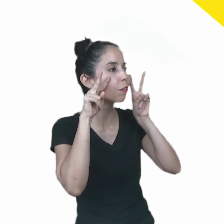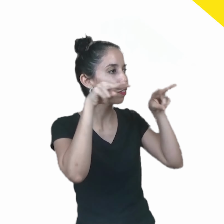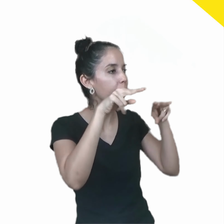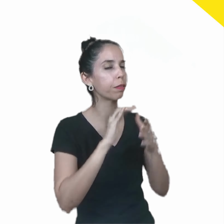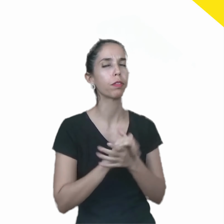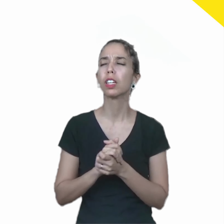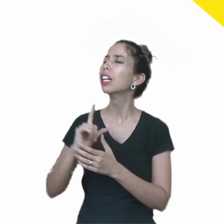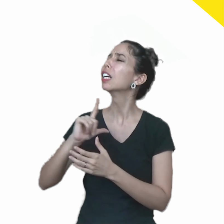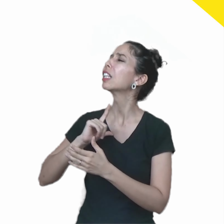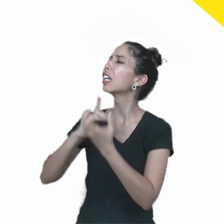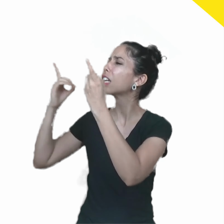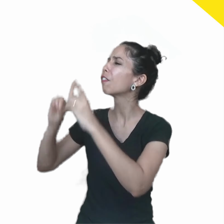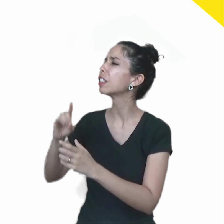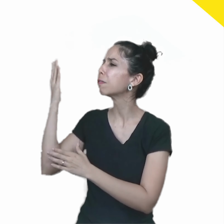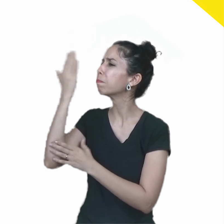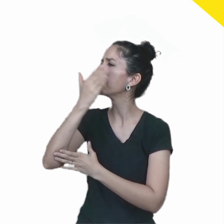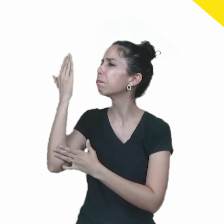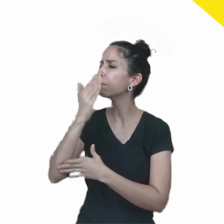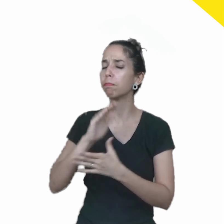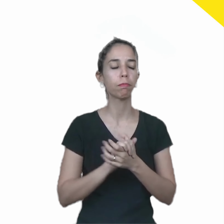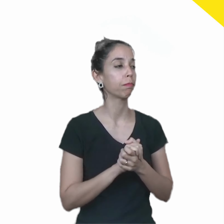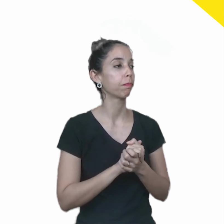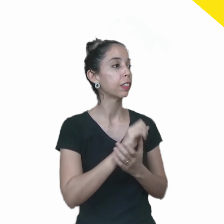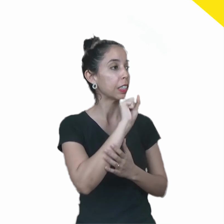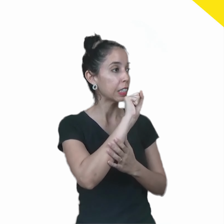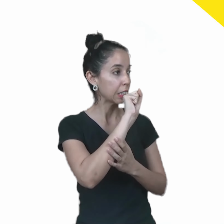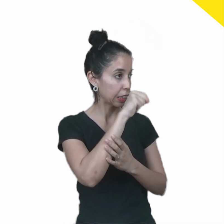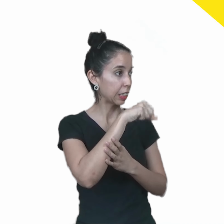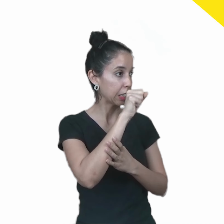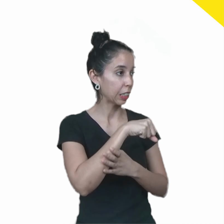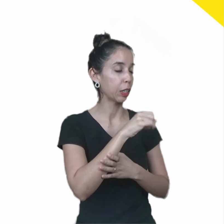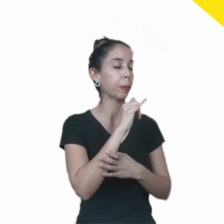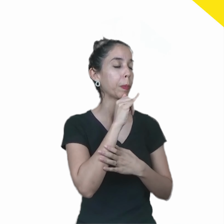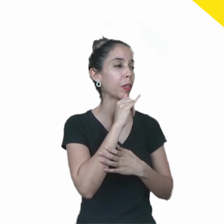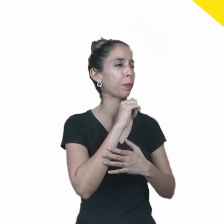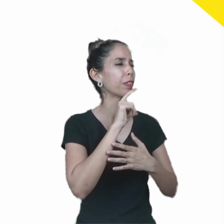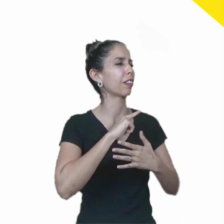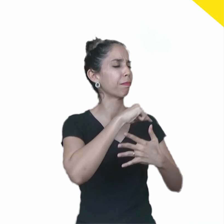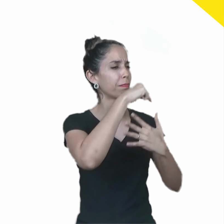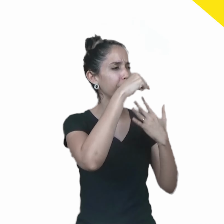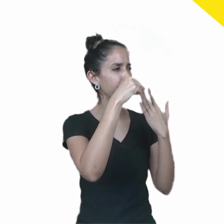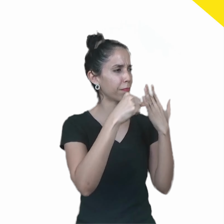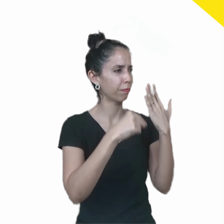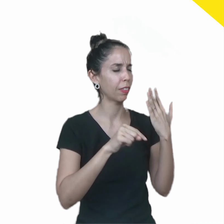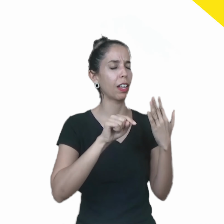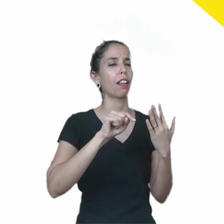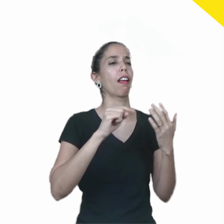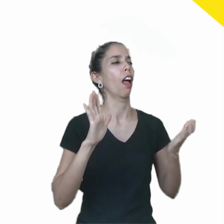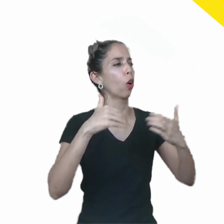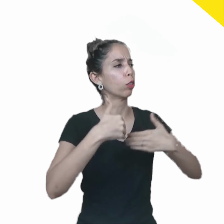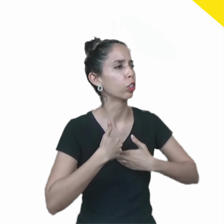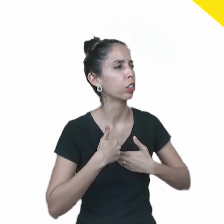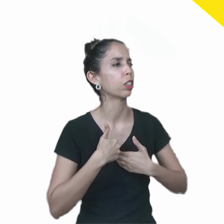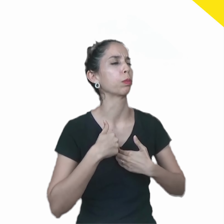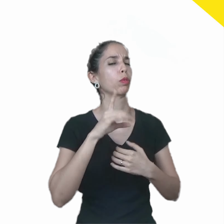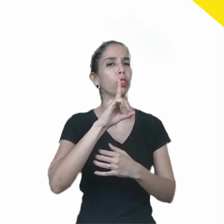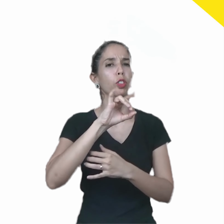Existe deficiência invisível? Sim Epilepsia, fibromialgia, espondilite,